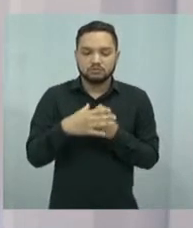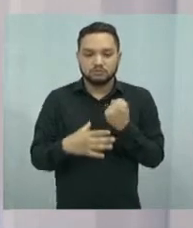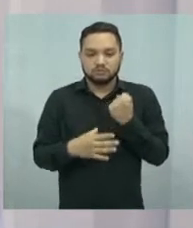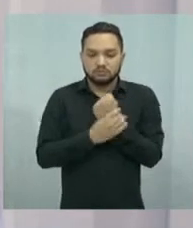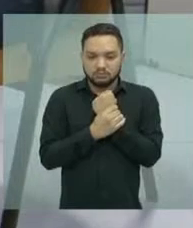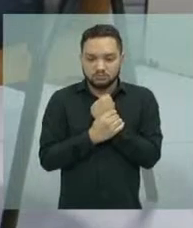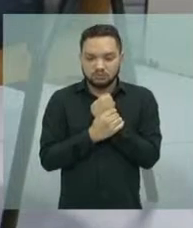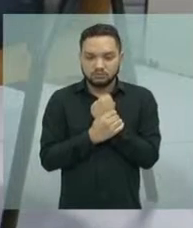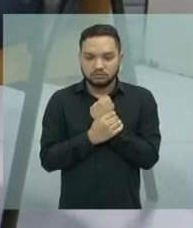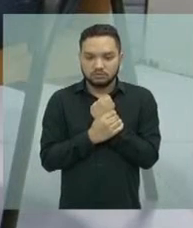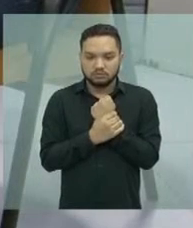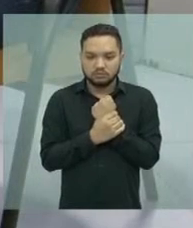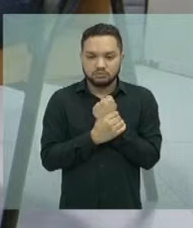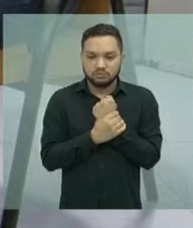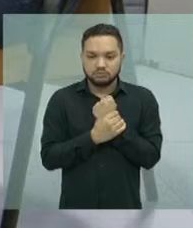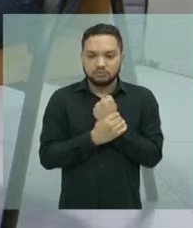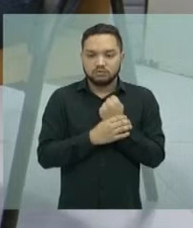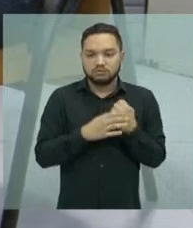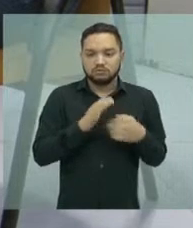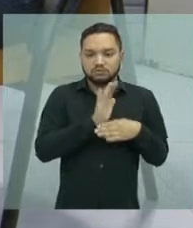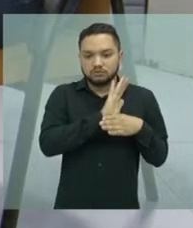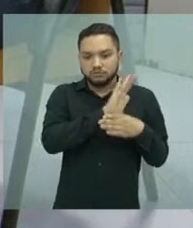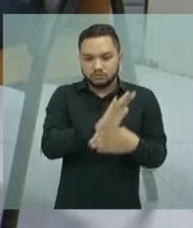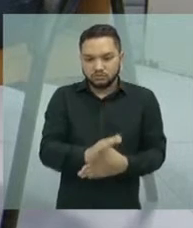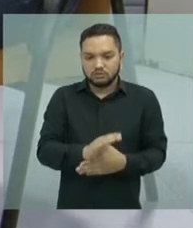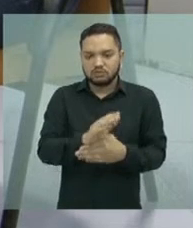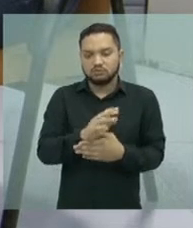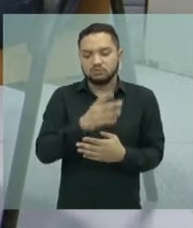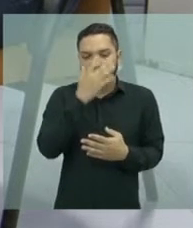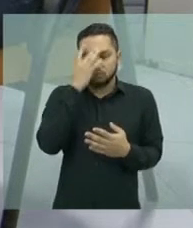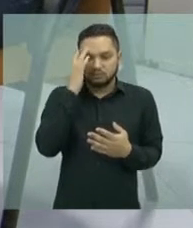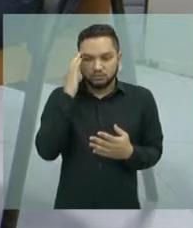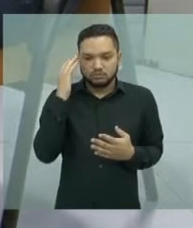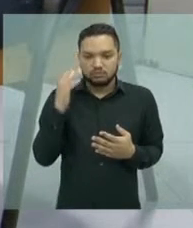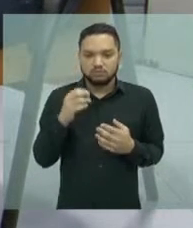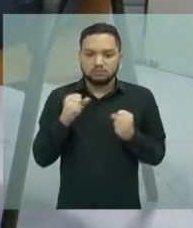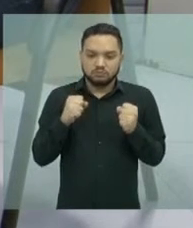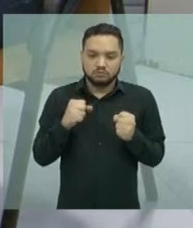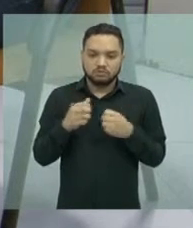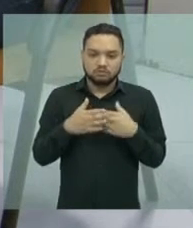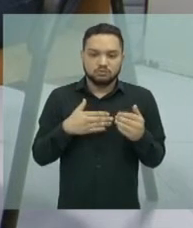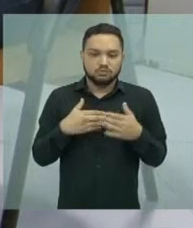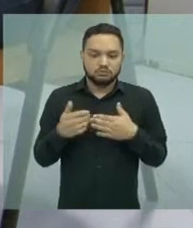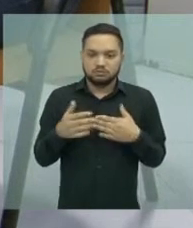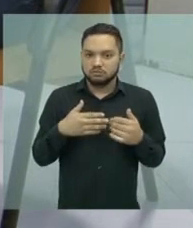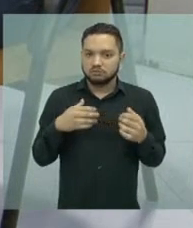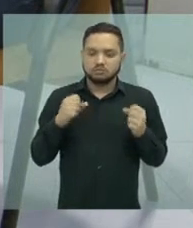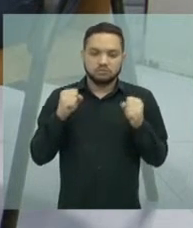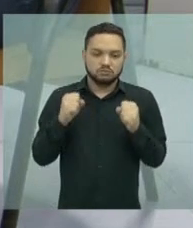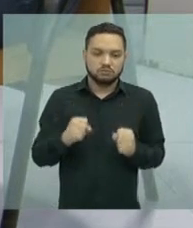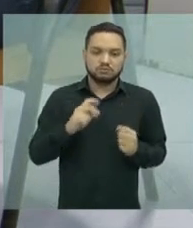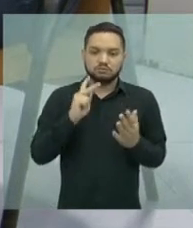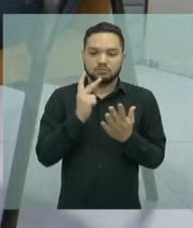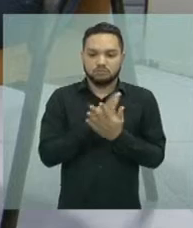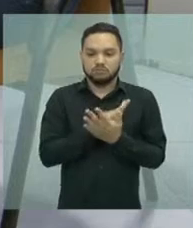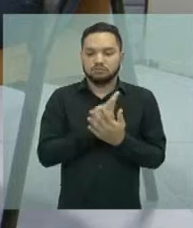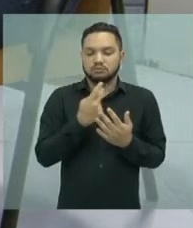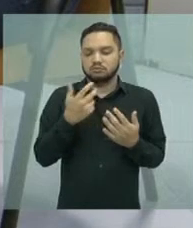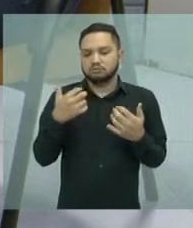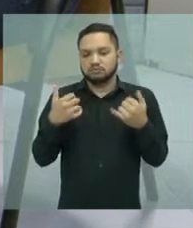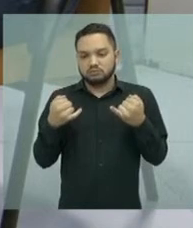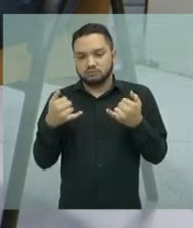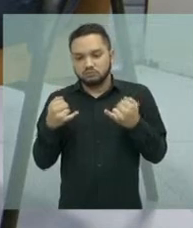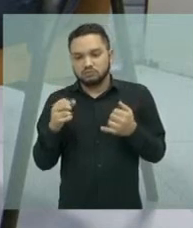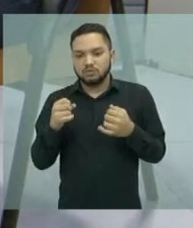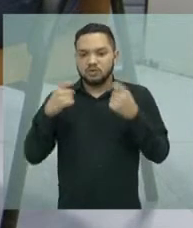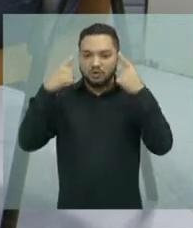livre acesso do socorro humanitário às vítimas, sejam elas originariamente de conflitos armados e de